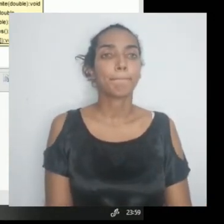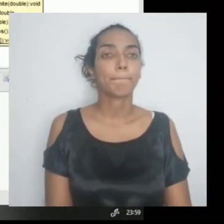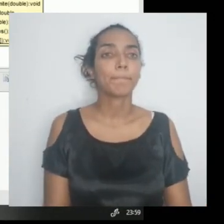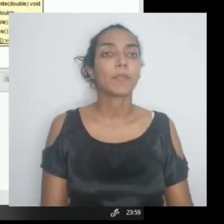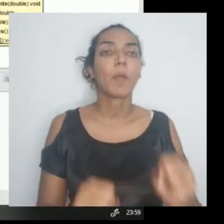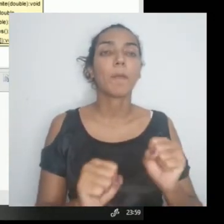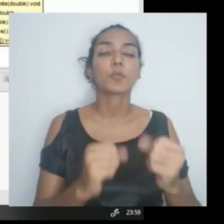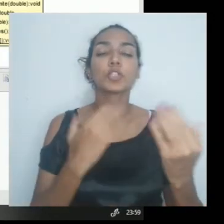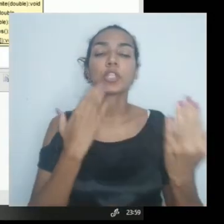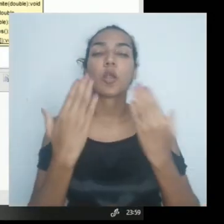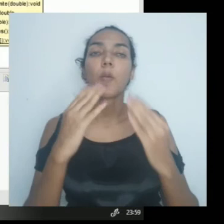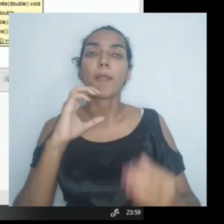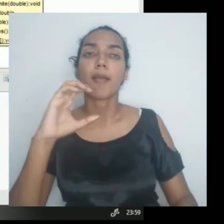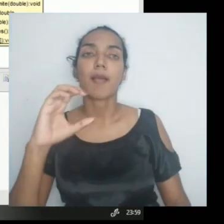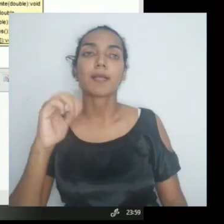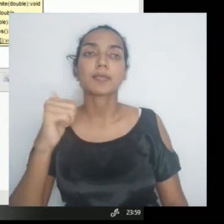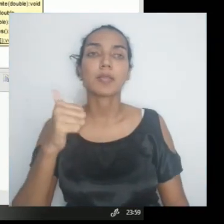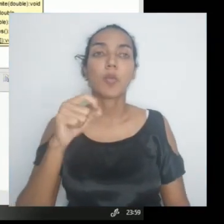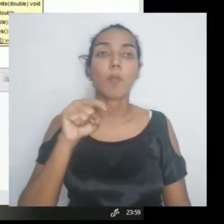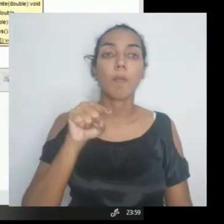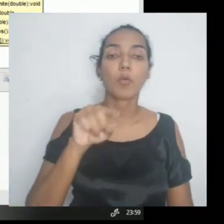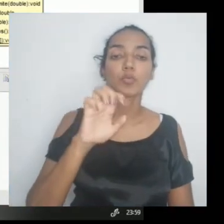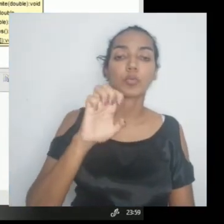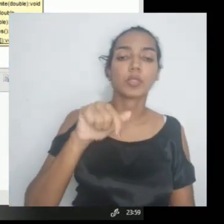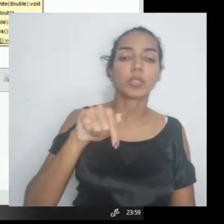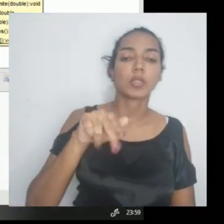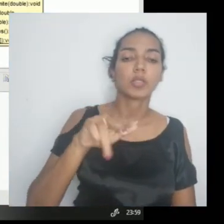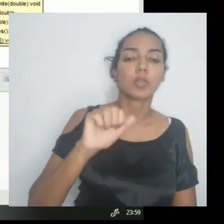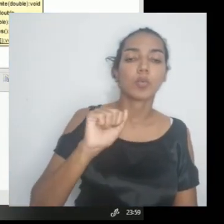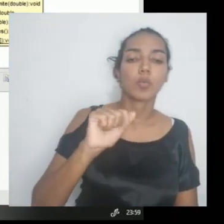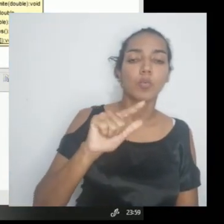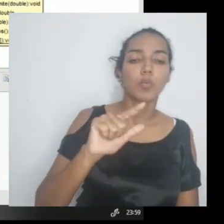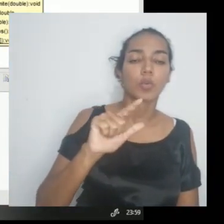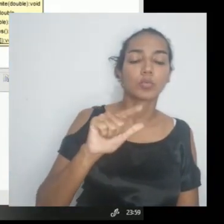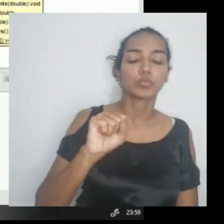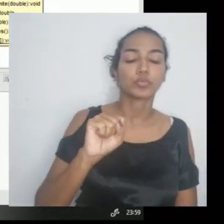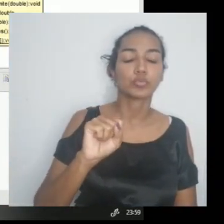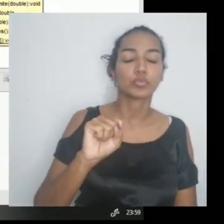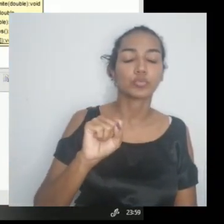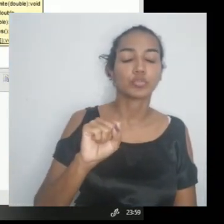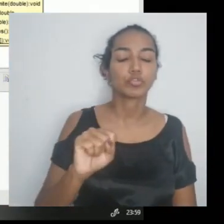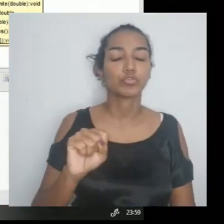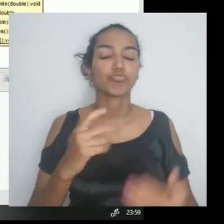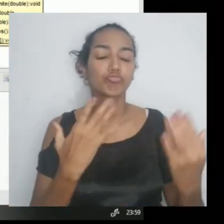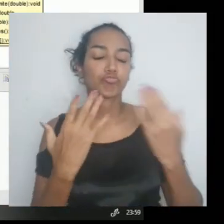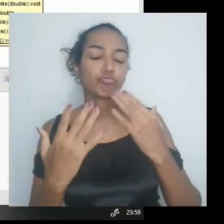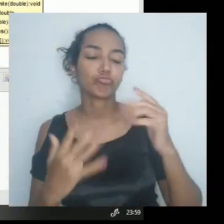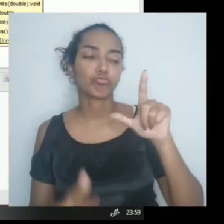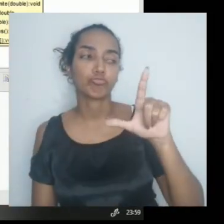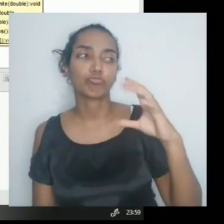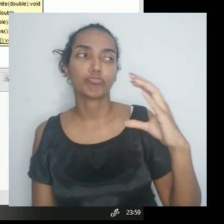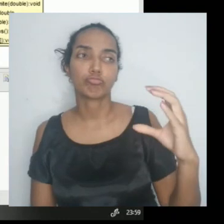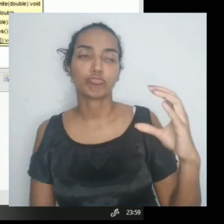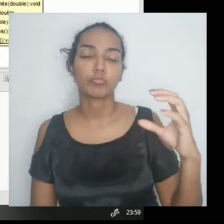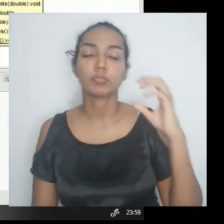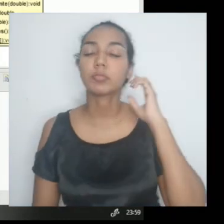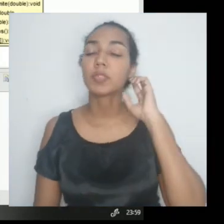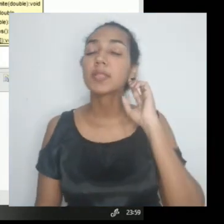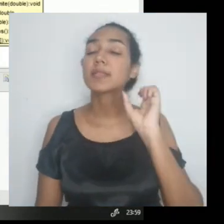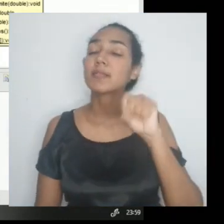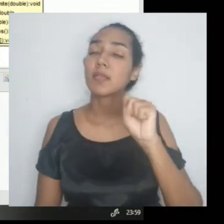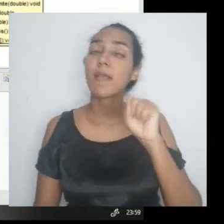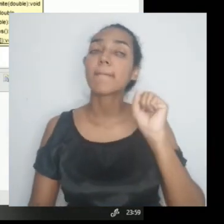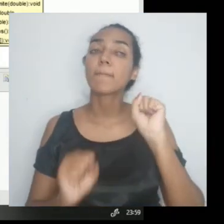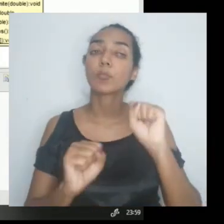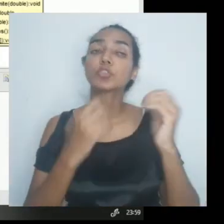LC. Será que poderia comparar? Sim, poderia. Sem problema. Por quê? O método equals espera que você passe como parâmetro qualquer